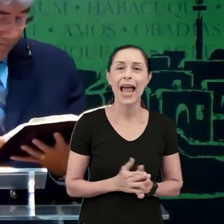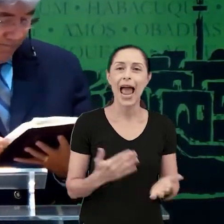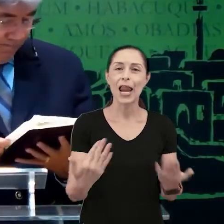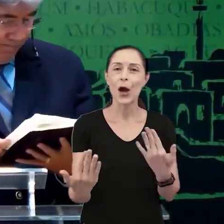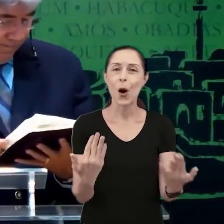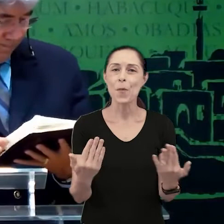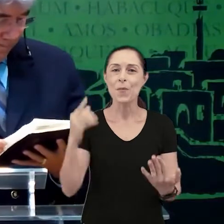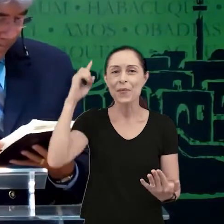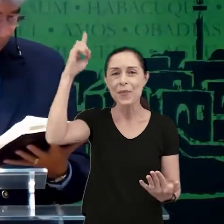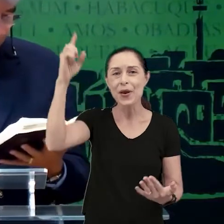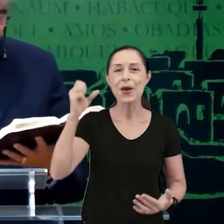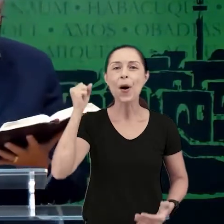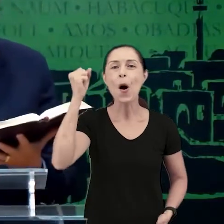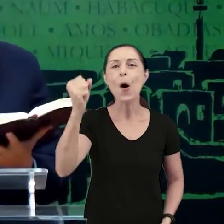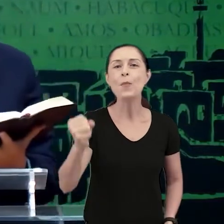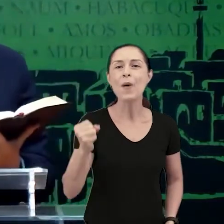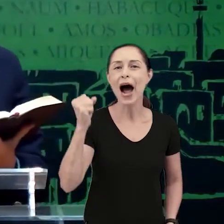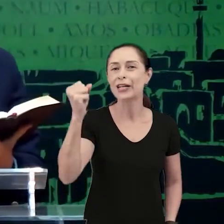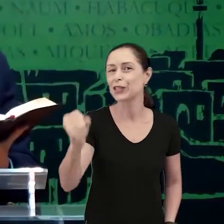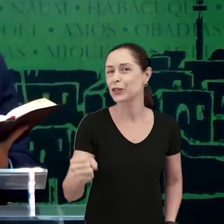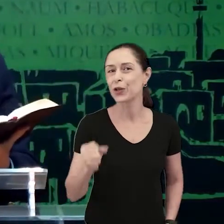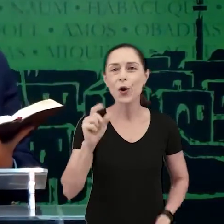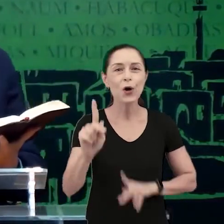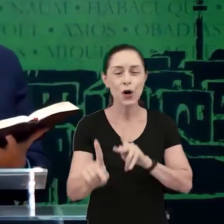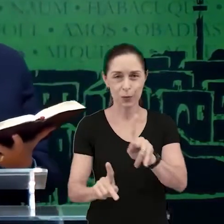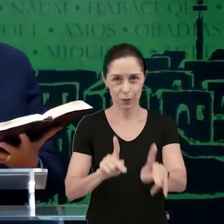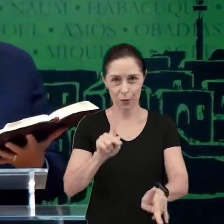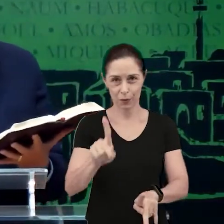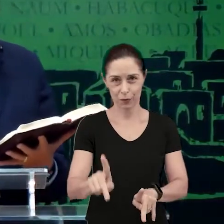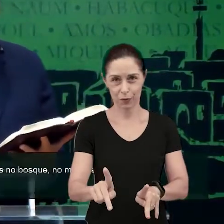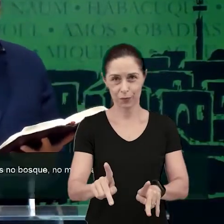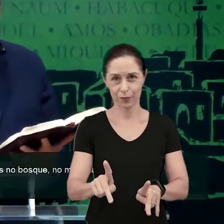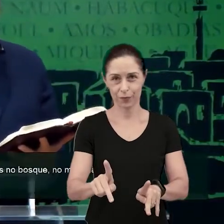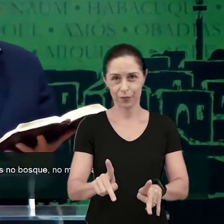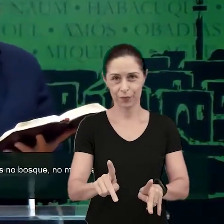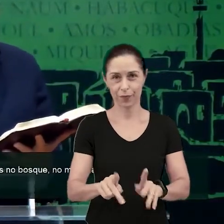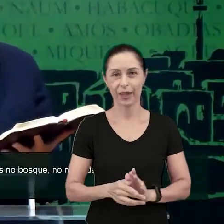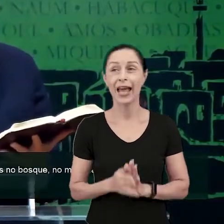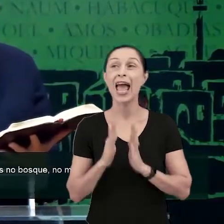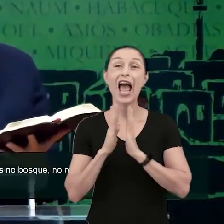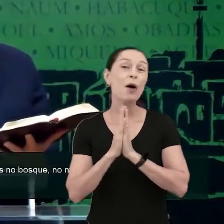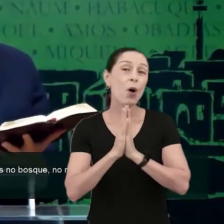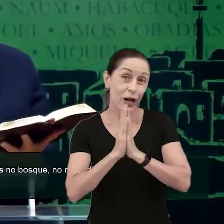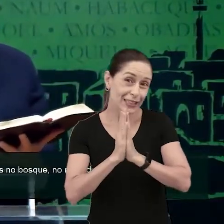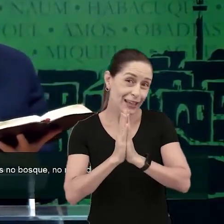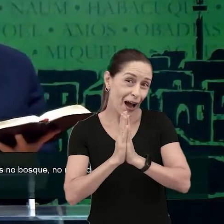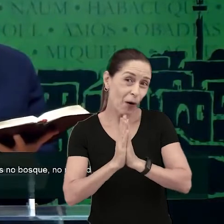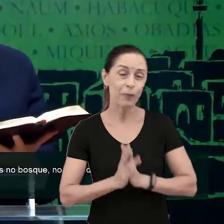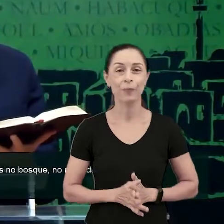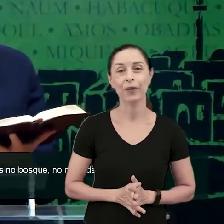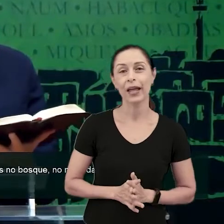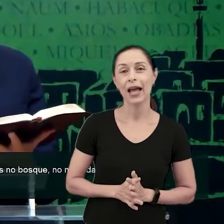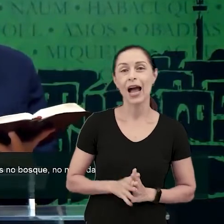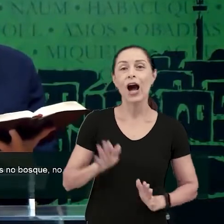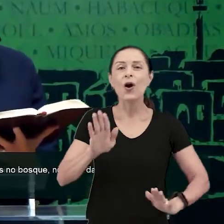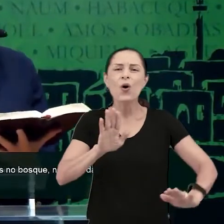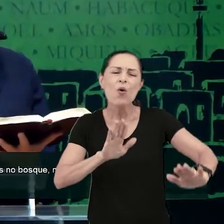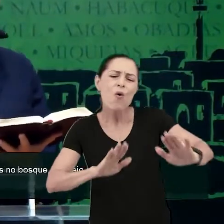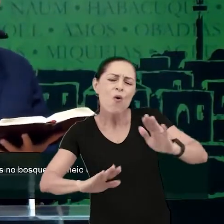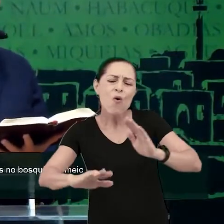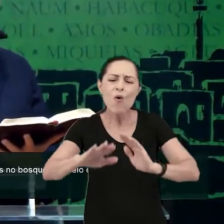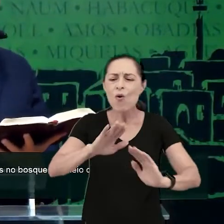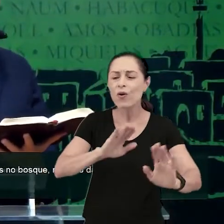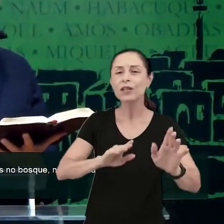orar. Olha o 14. Ele está orando. Apacenta o teu povo com a tua